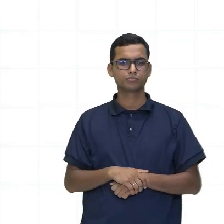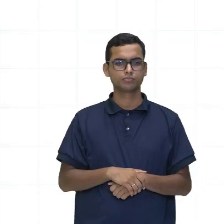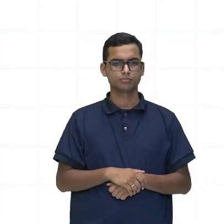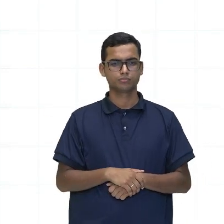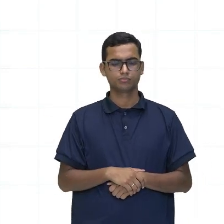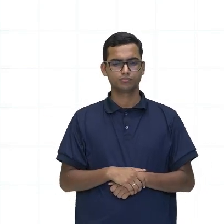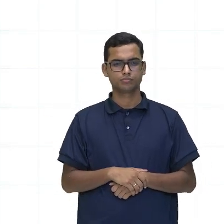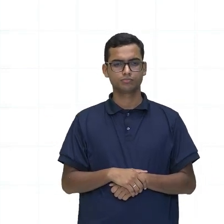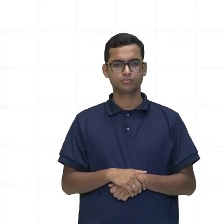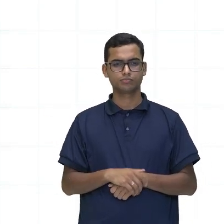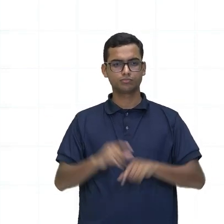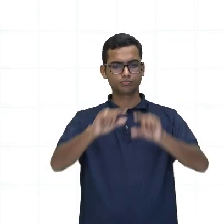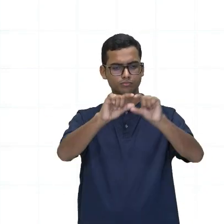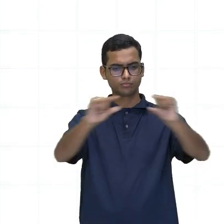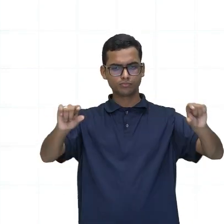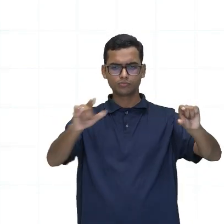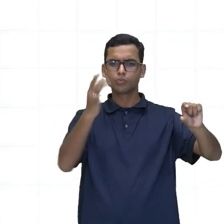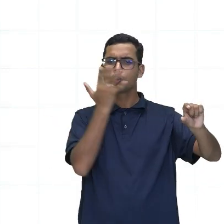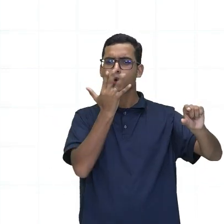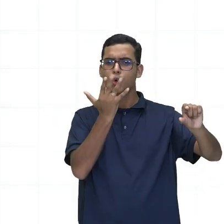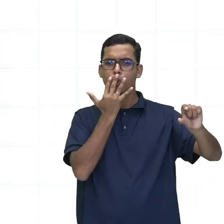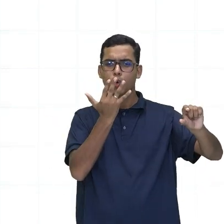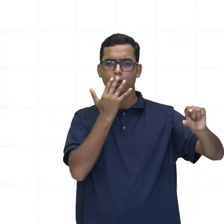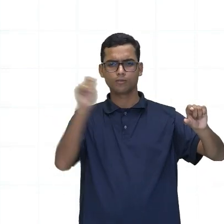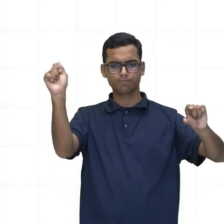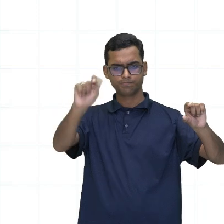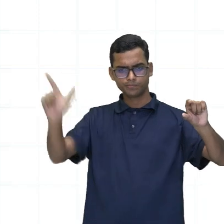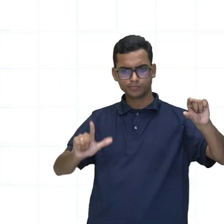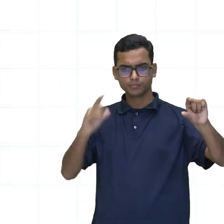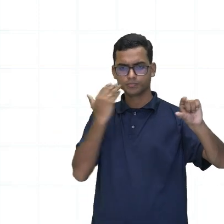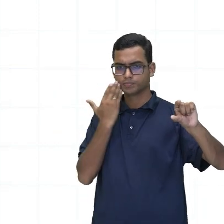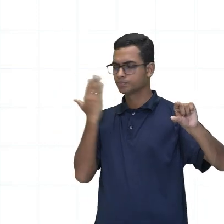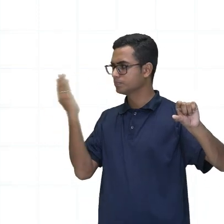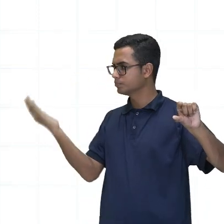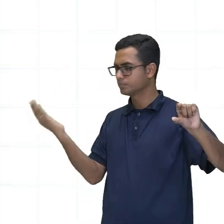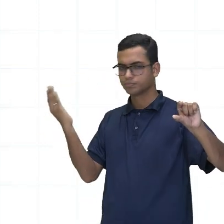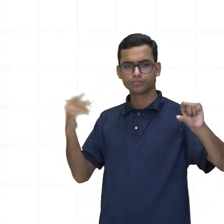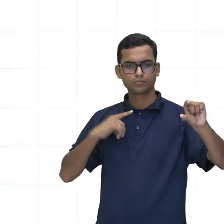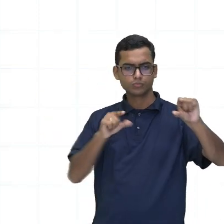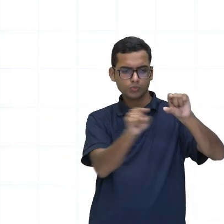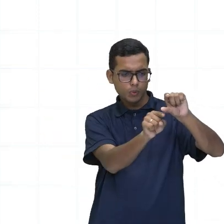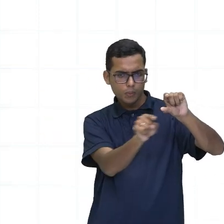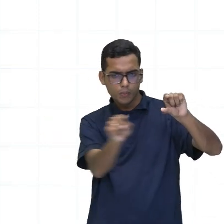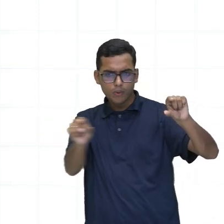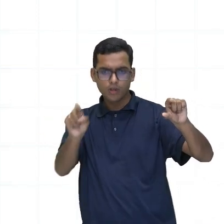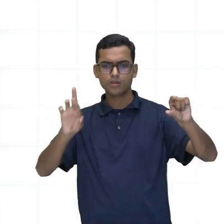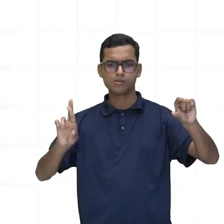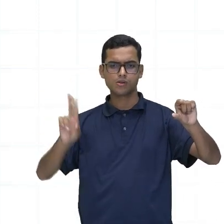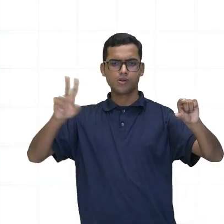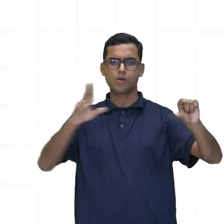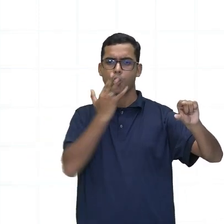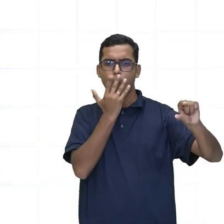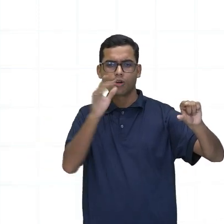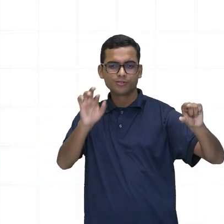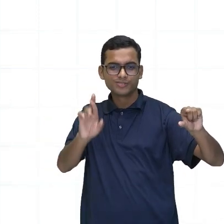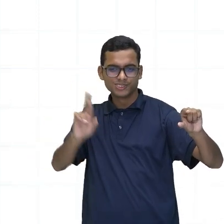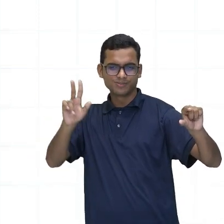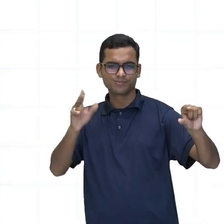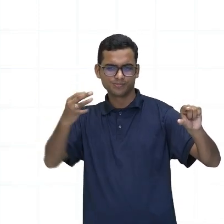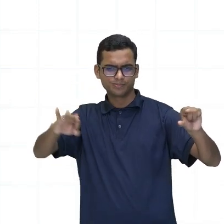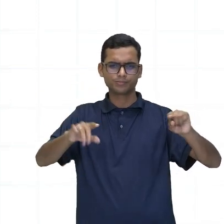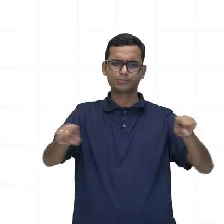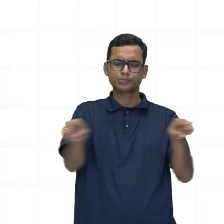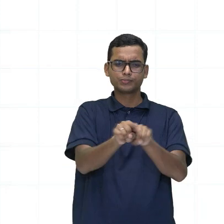tem uma frase, né, que está em negrito, né, numa cor diferenciada, que